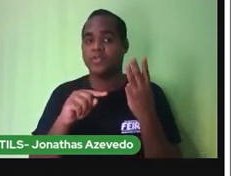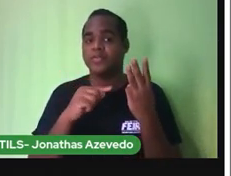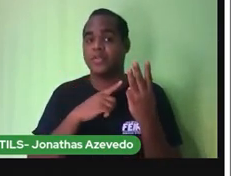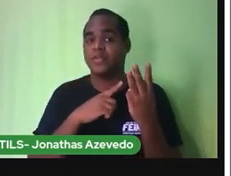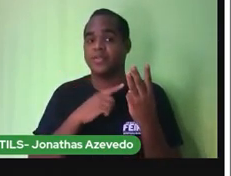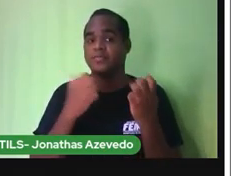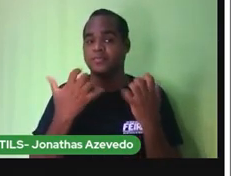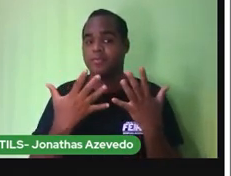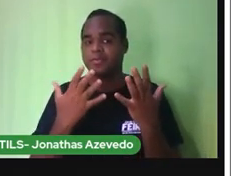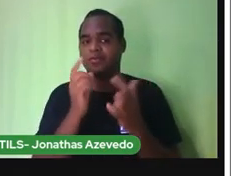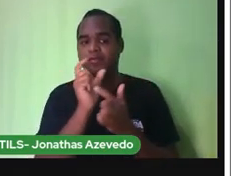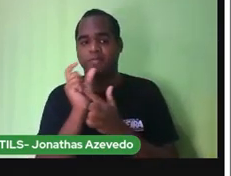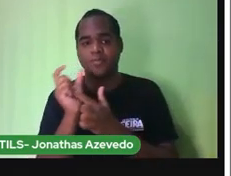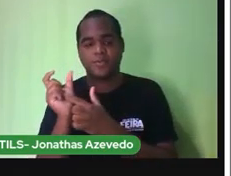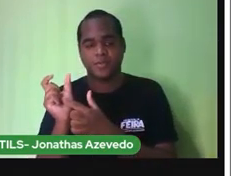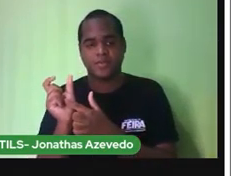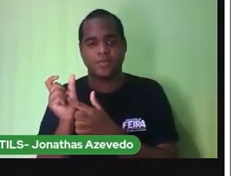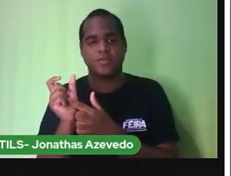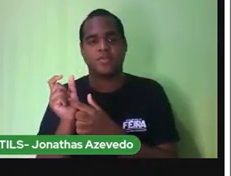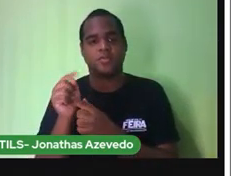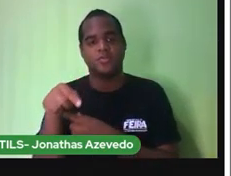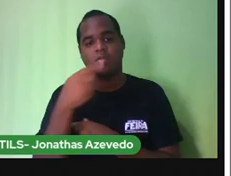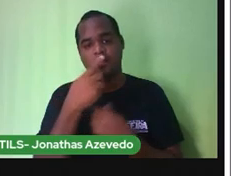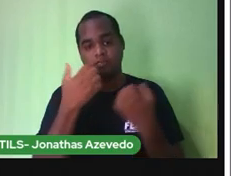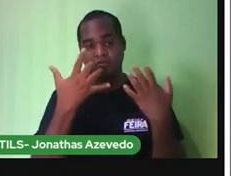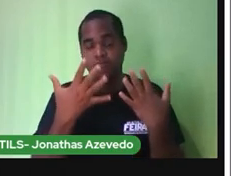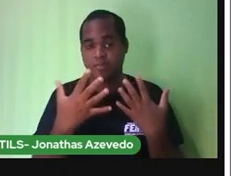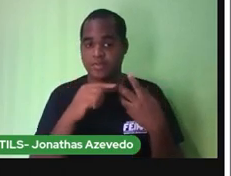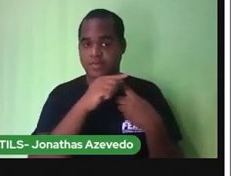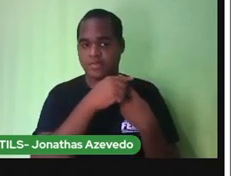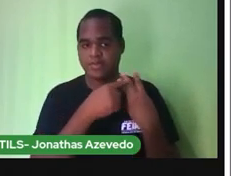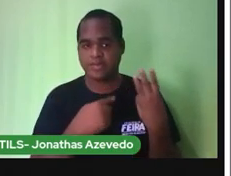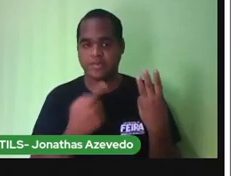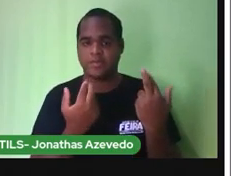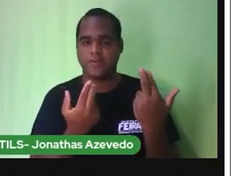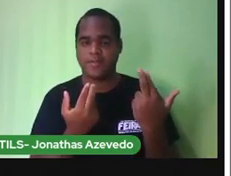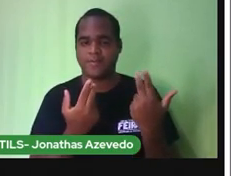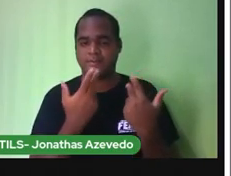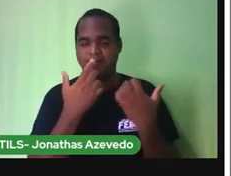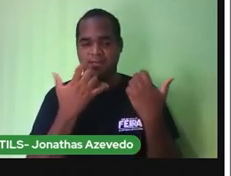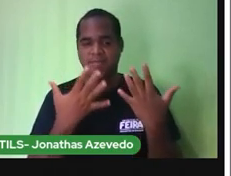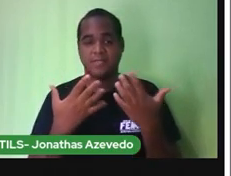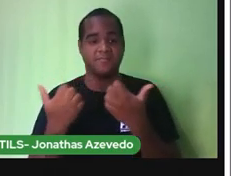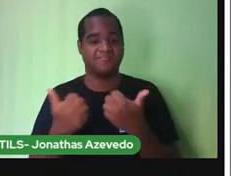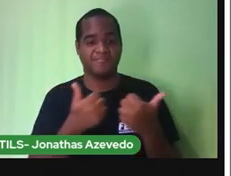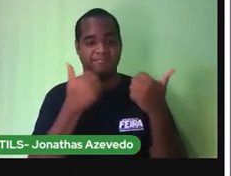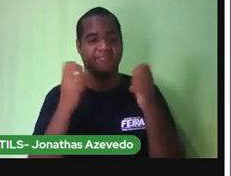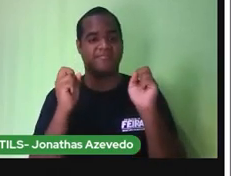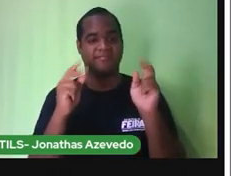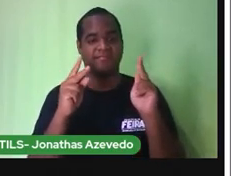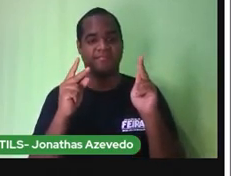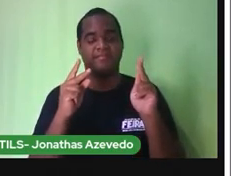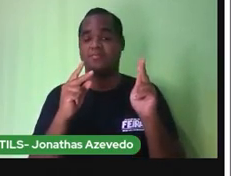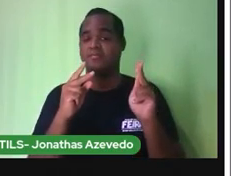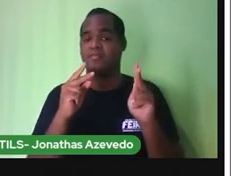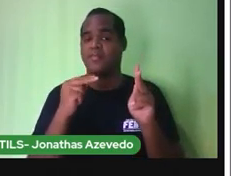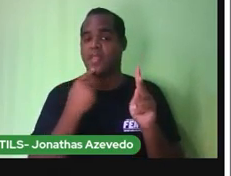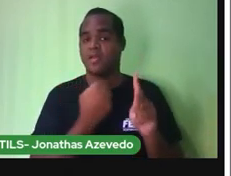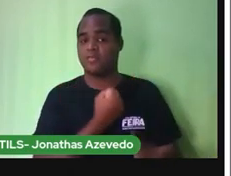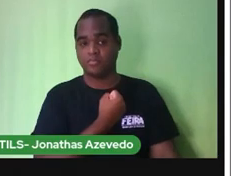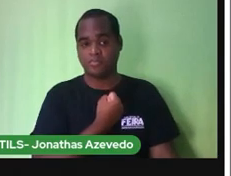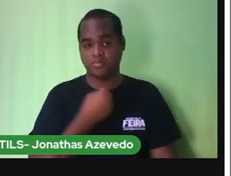com três sílabas você vai fazer a mesma coisa com as outras palavras que estão aí OK uma questão